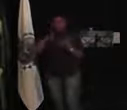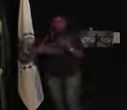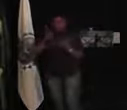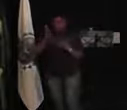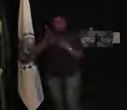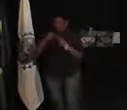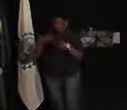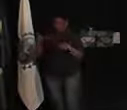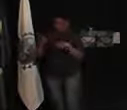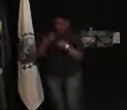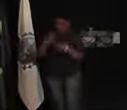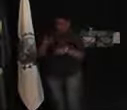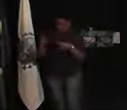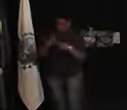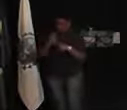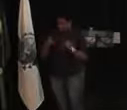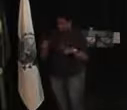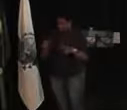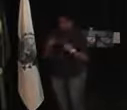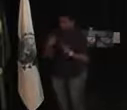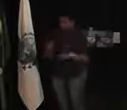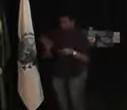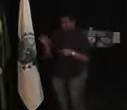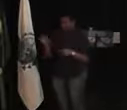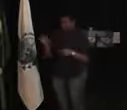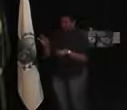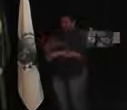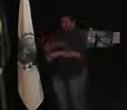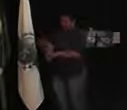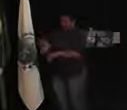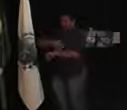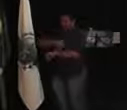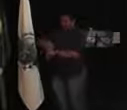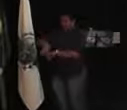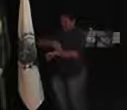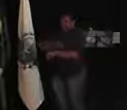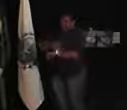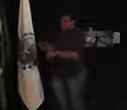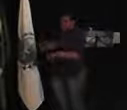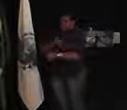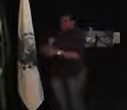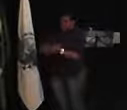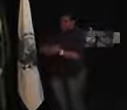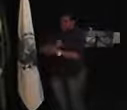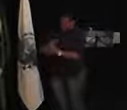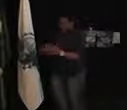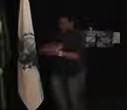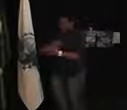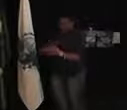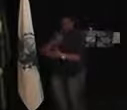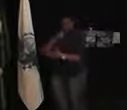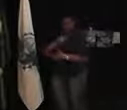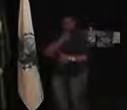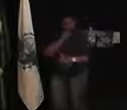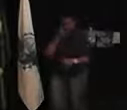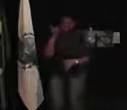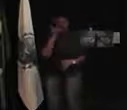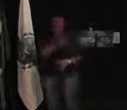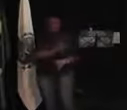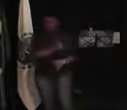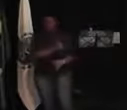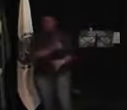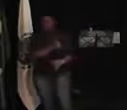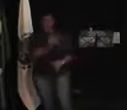músico, arquiteto, cozinheiro. Aí minha filha falou assim, mãe, tô terminando já,